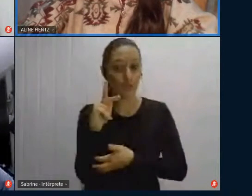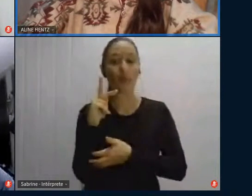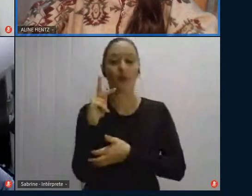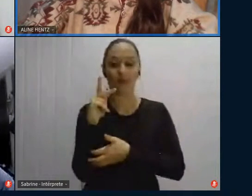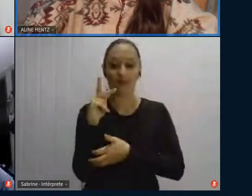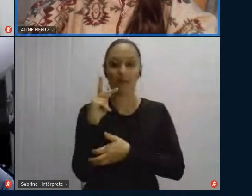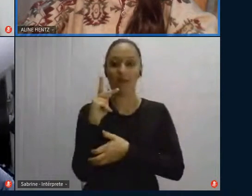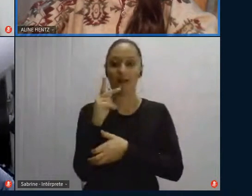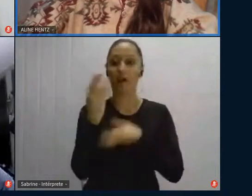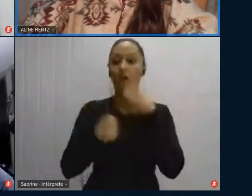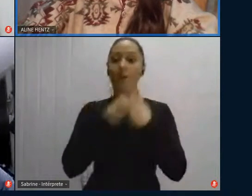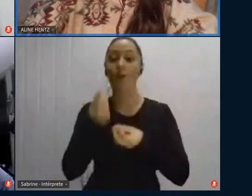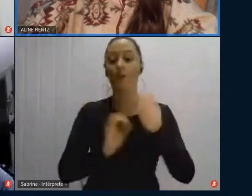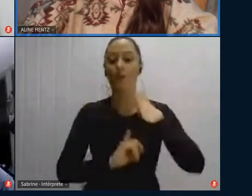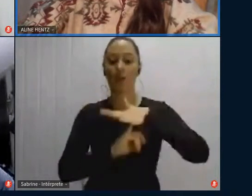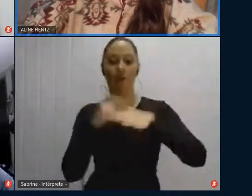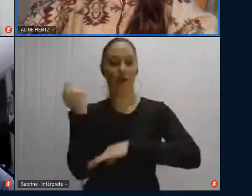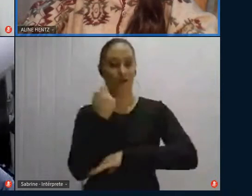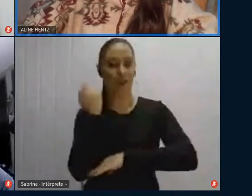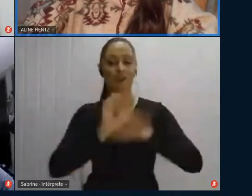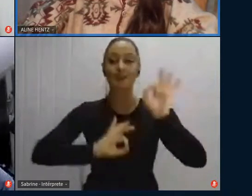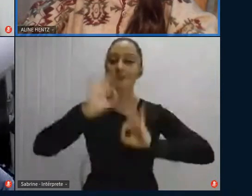política, e colocaram também